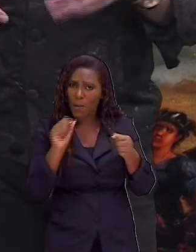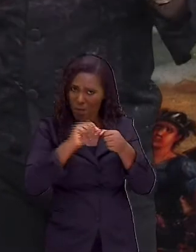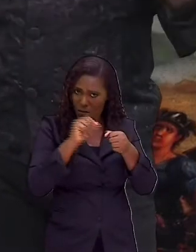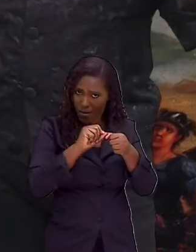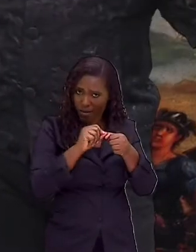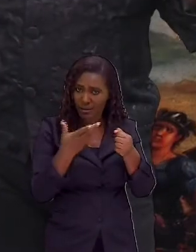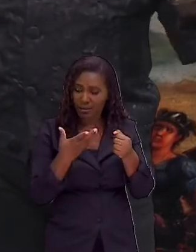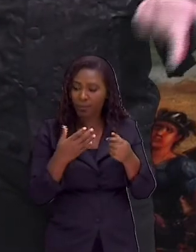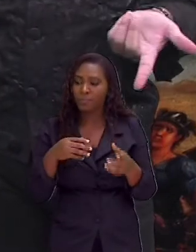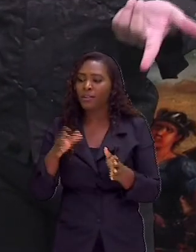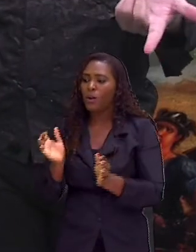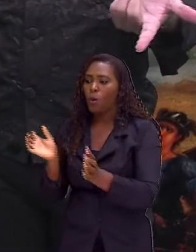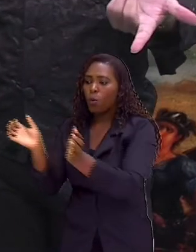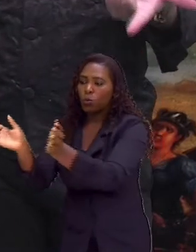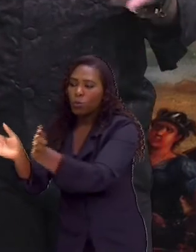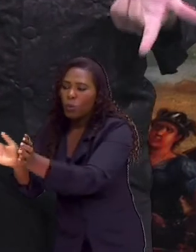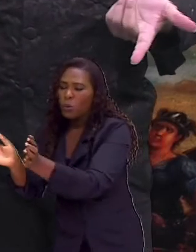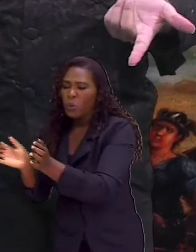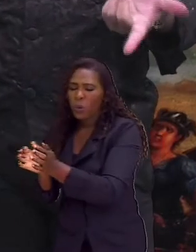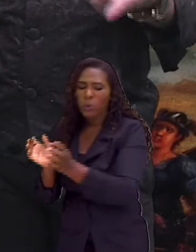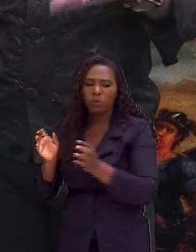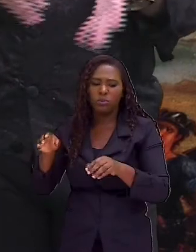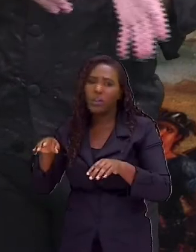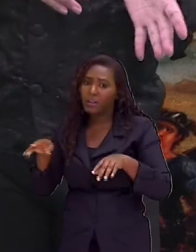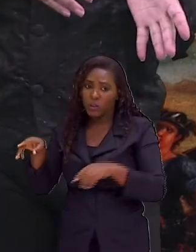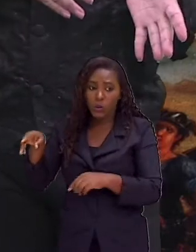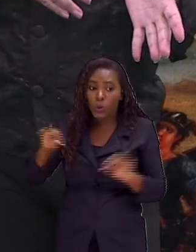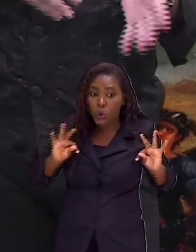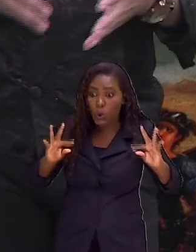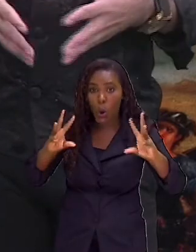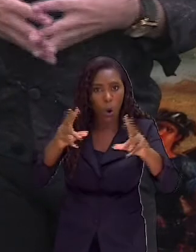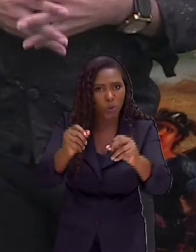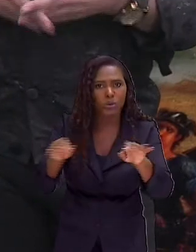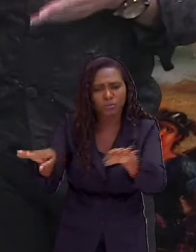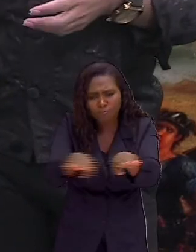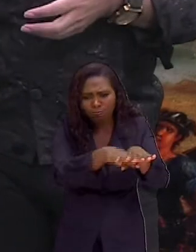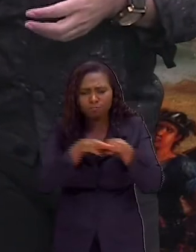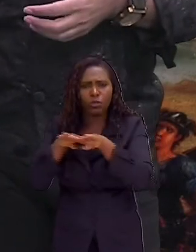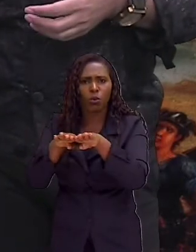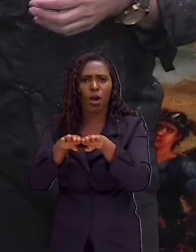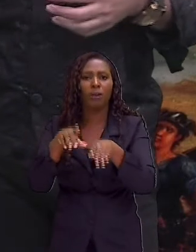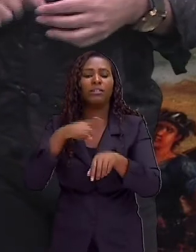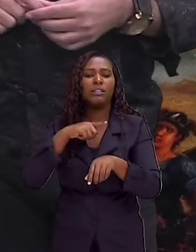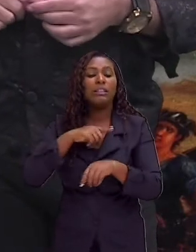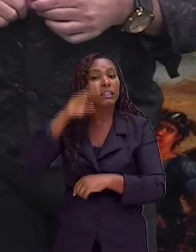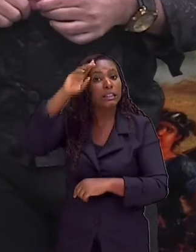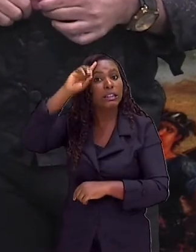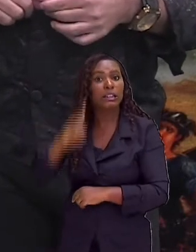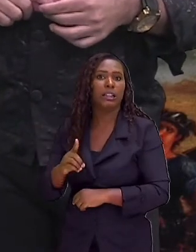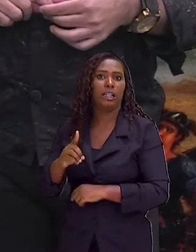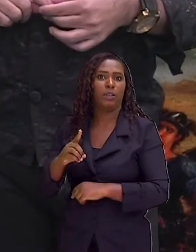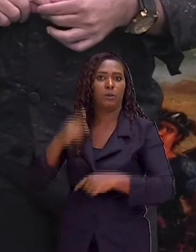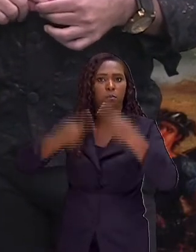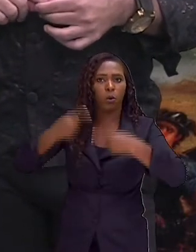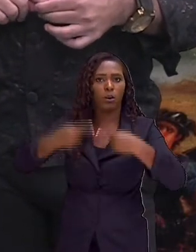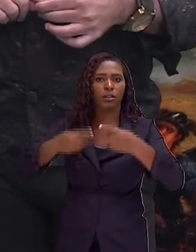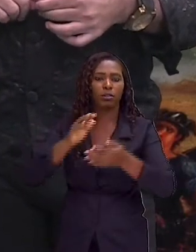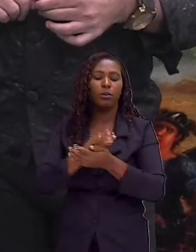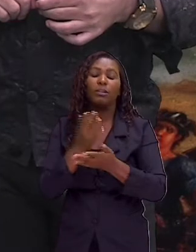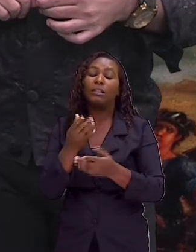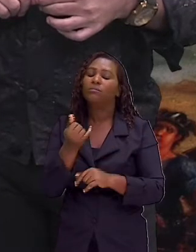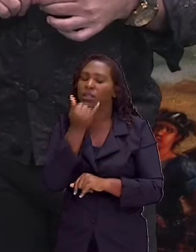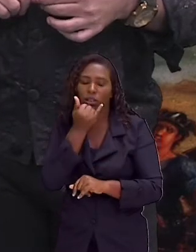a antiga configuração agrária excludente seriam reafirmadas por esse